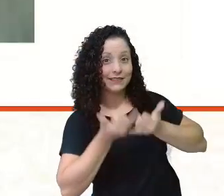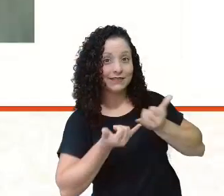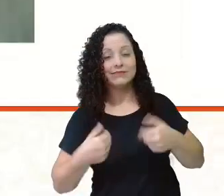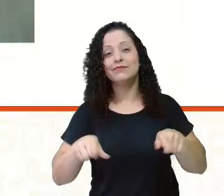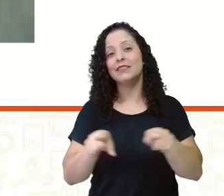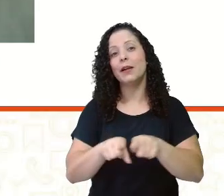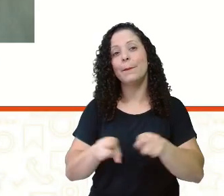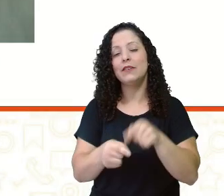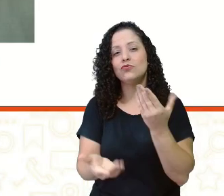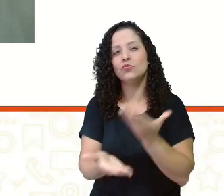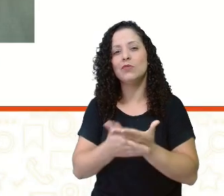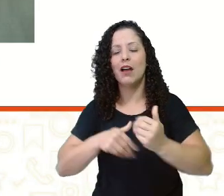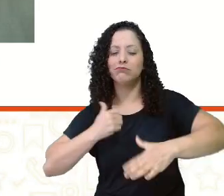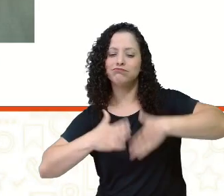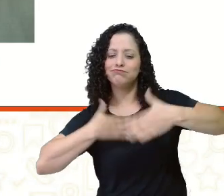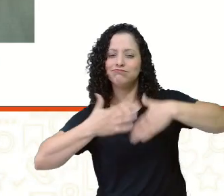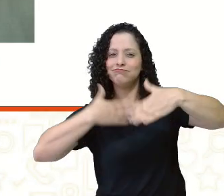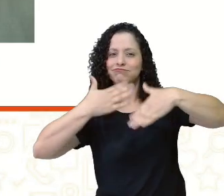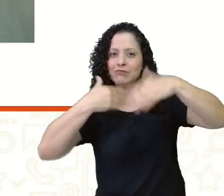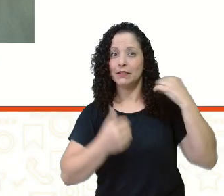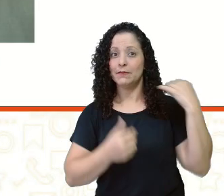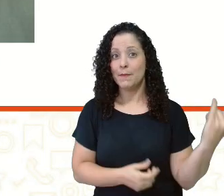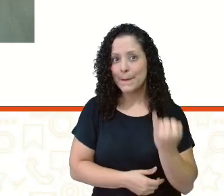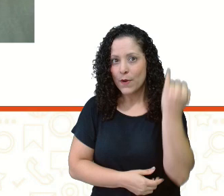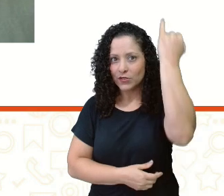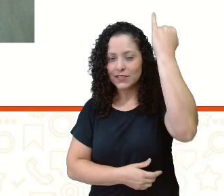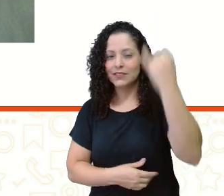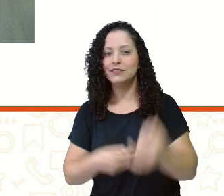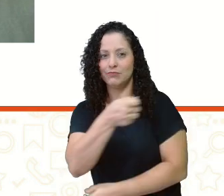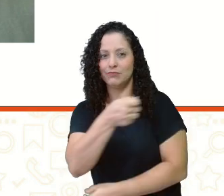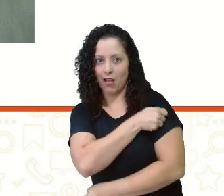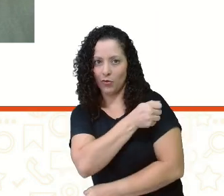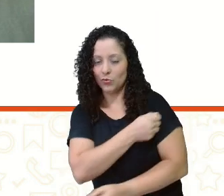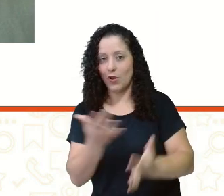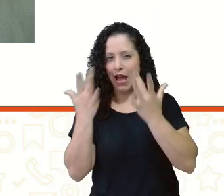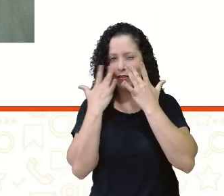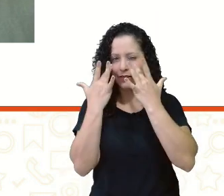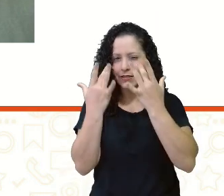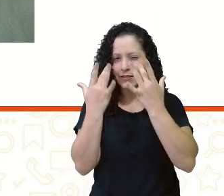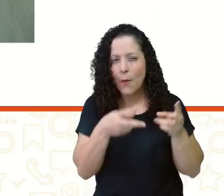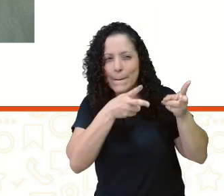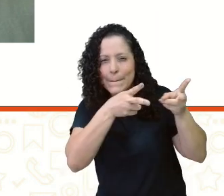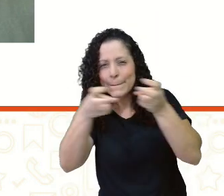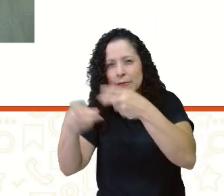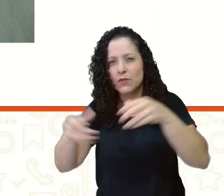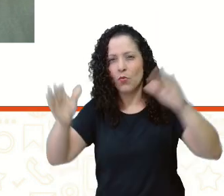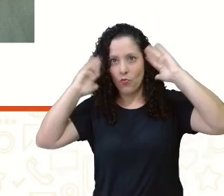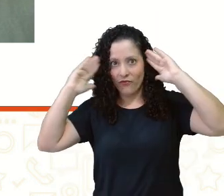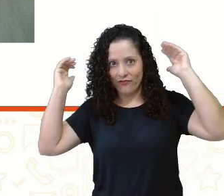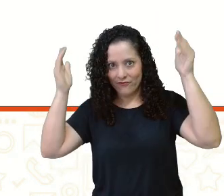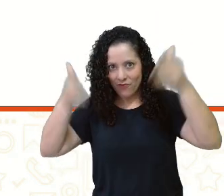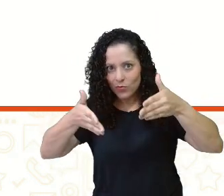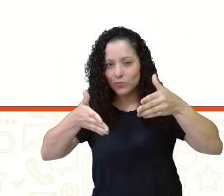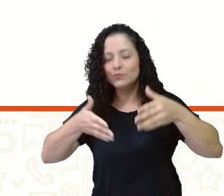inclusive trabalhar áreas do desenvolvimento que são importantes para esse estudante: atenção, percepção, concentração.